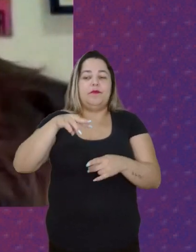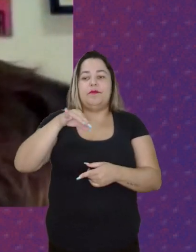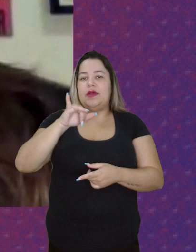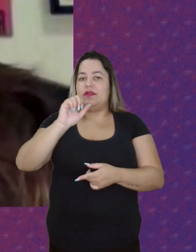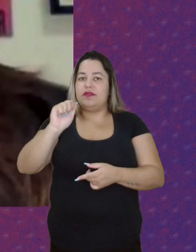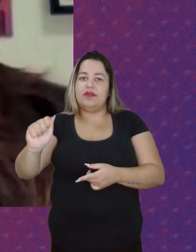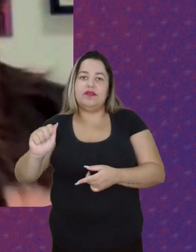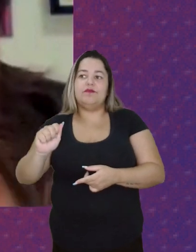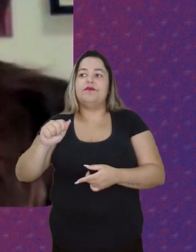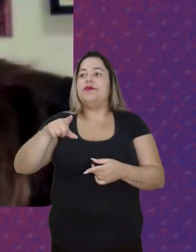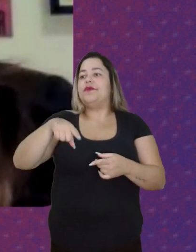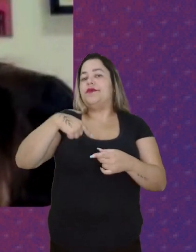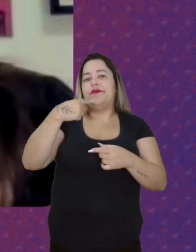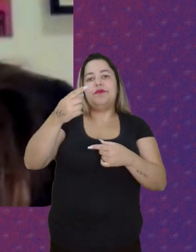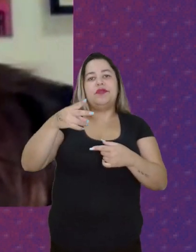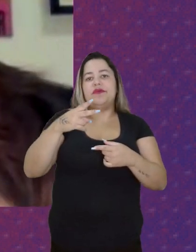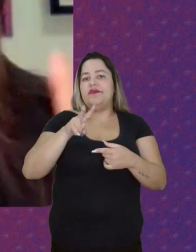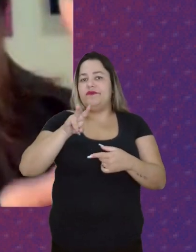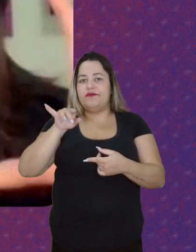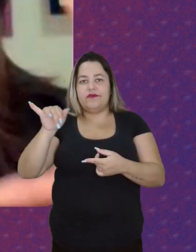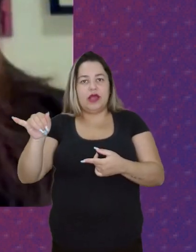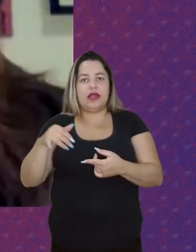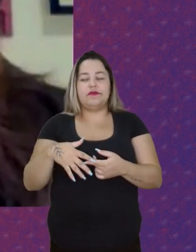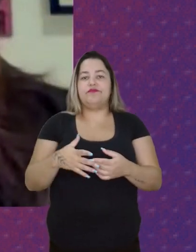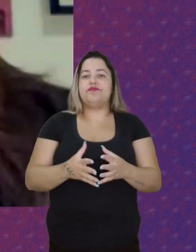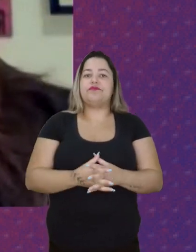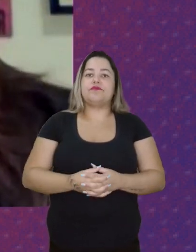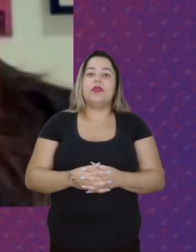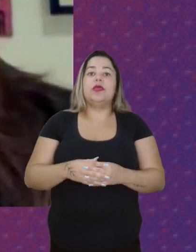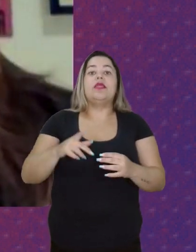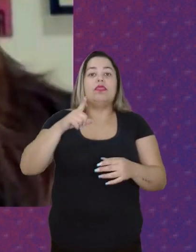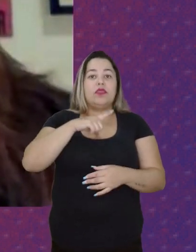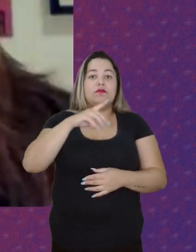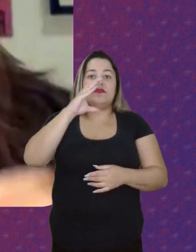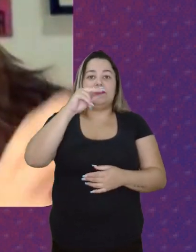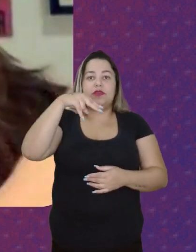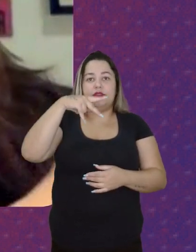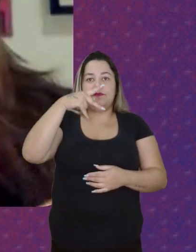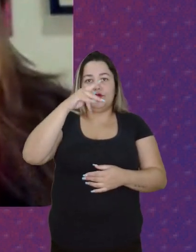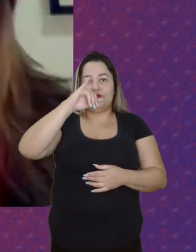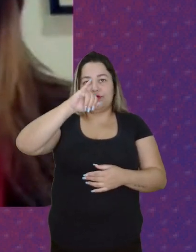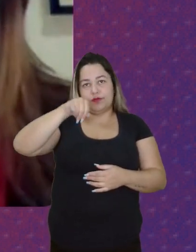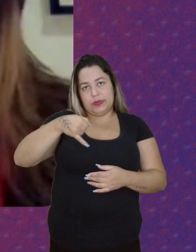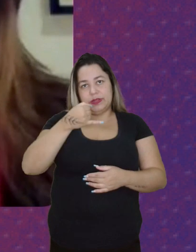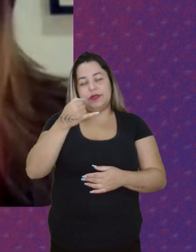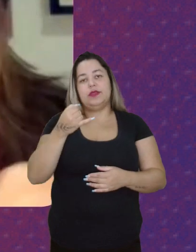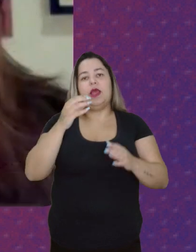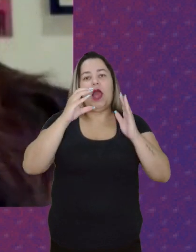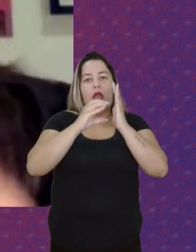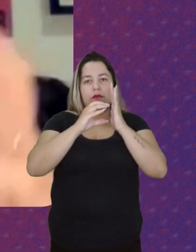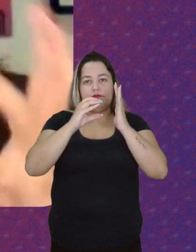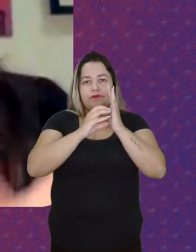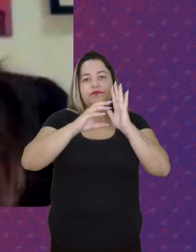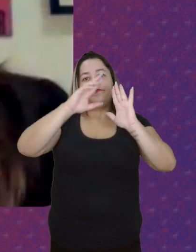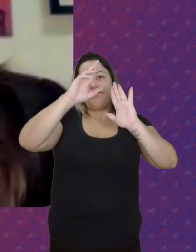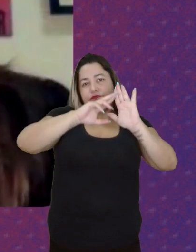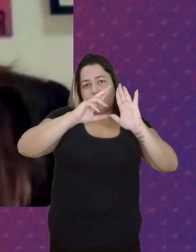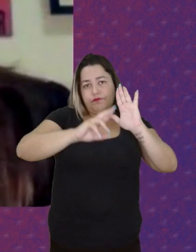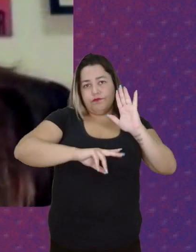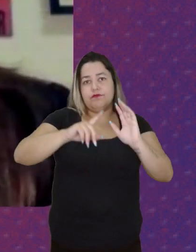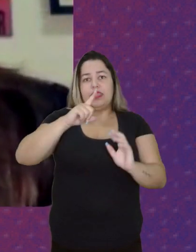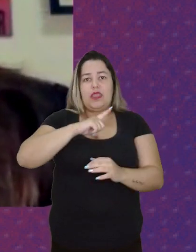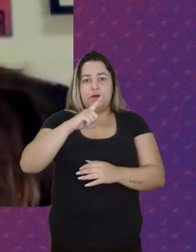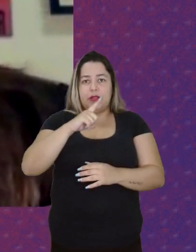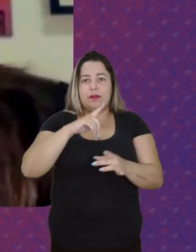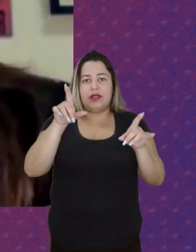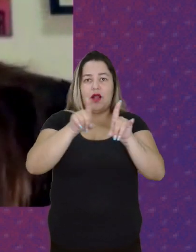deputada federal, e aí vai ter o seu número lá, então vai ter um CNPJ de campanha, aí você vai ter a sua candidatura registrada, você vai ter um CNPJ